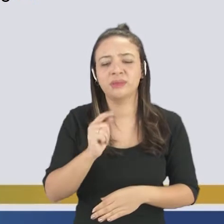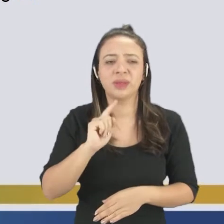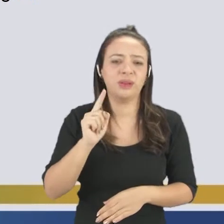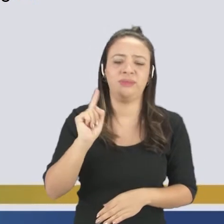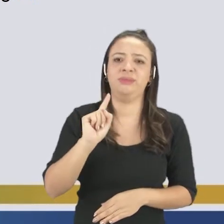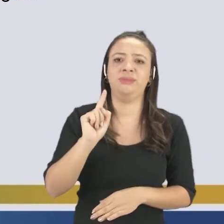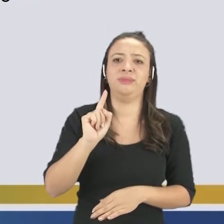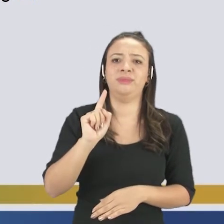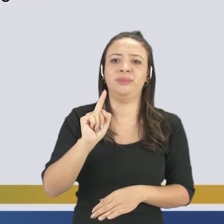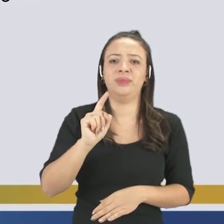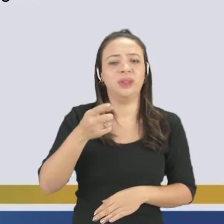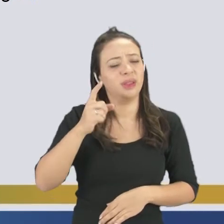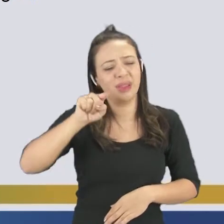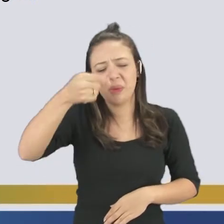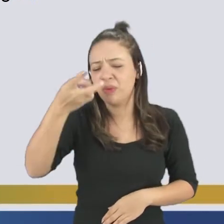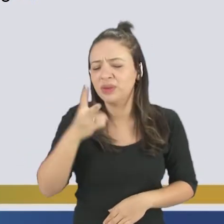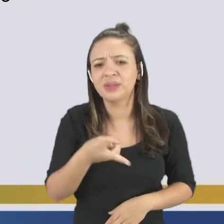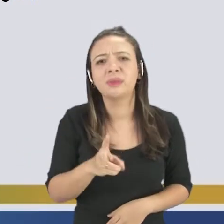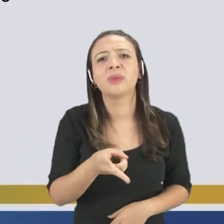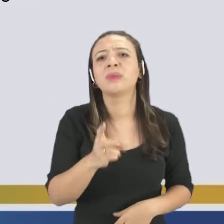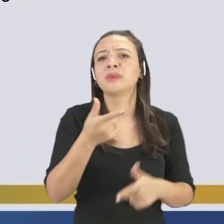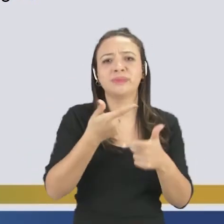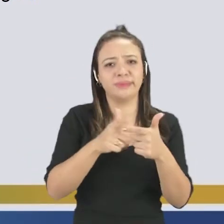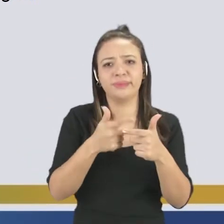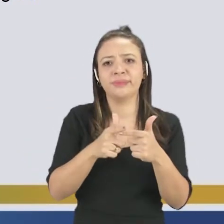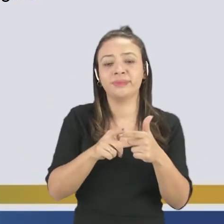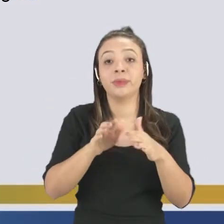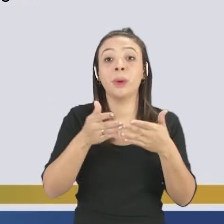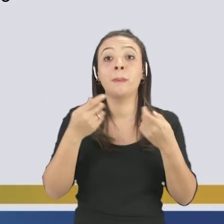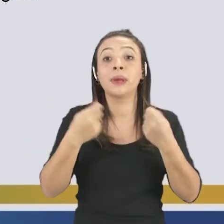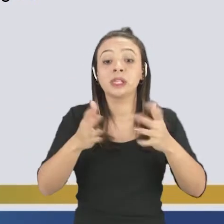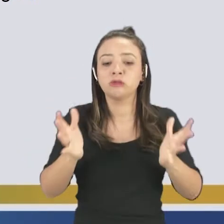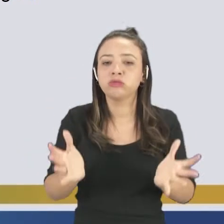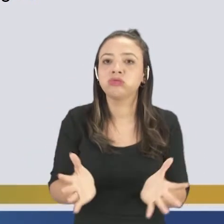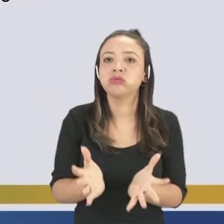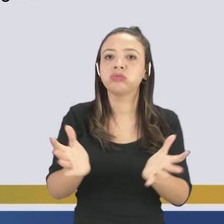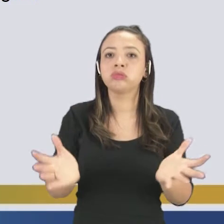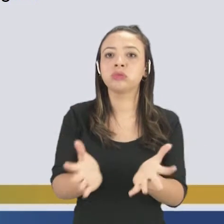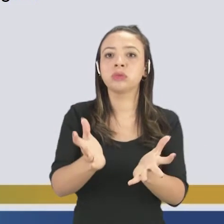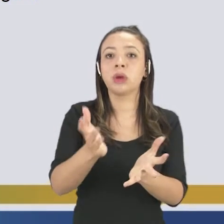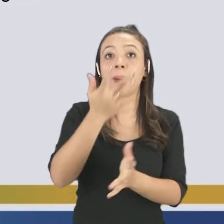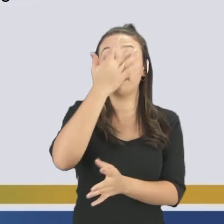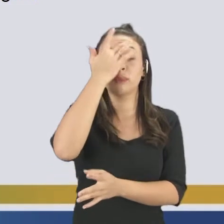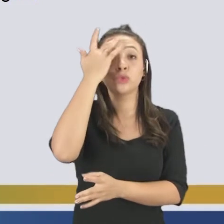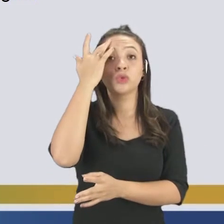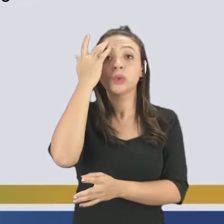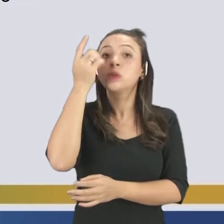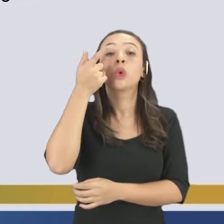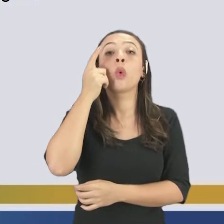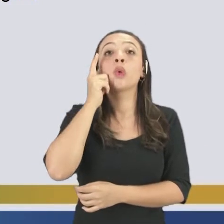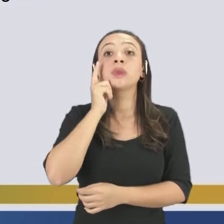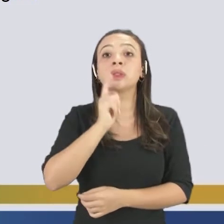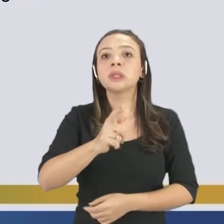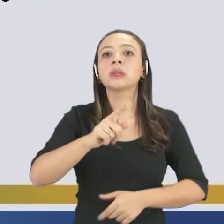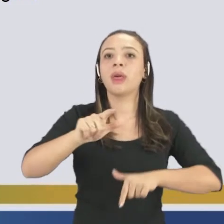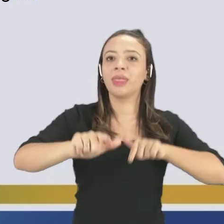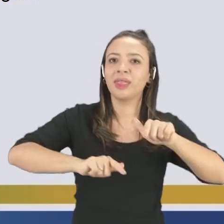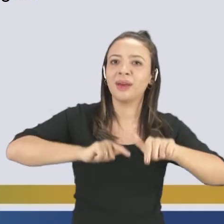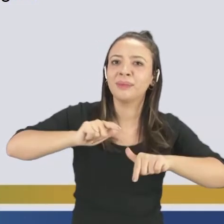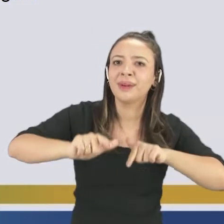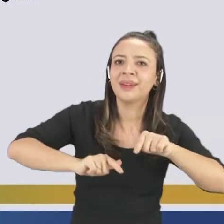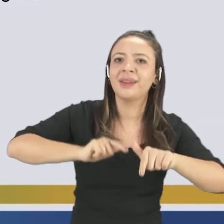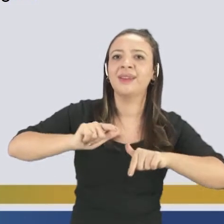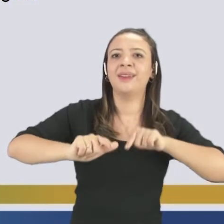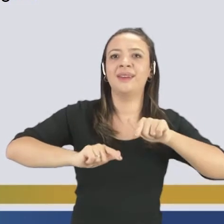o mesmo. É preciso oferecer condições para que o cidadão tenha a possibilidade de se autossustentar por meio de